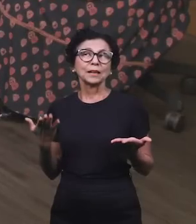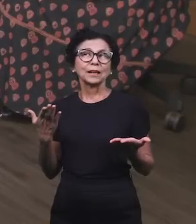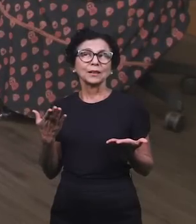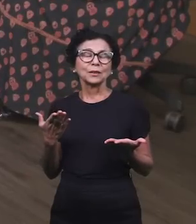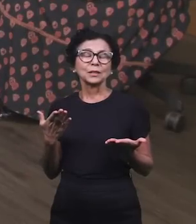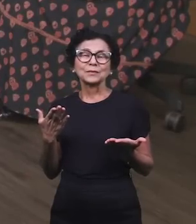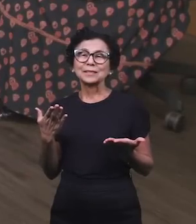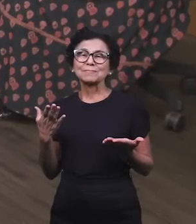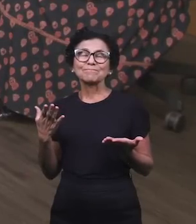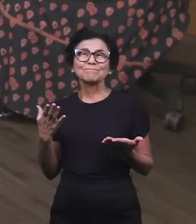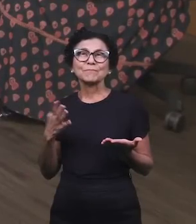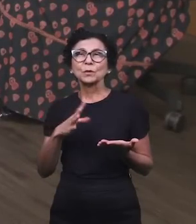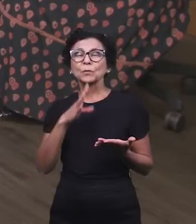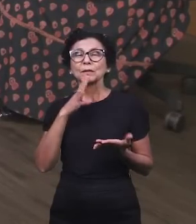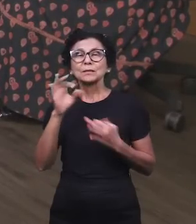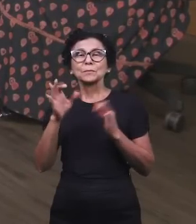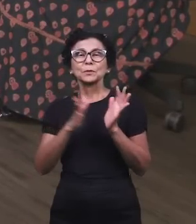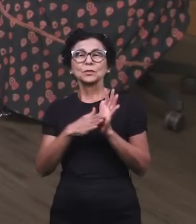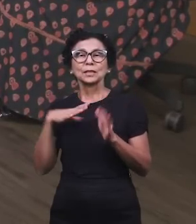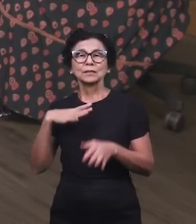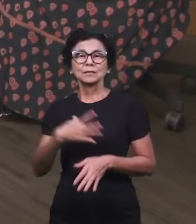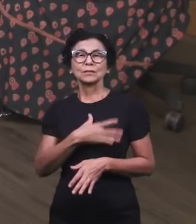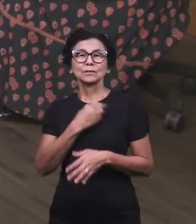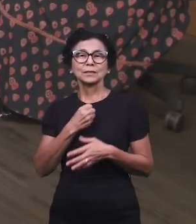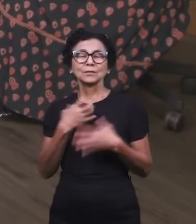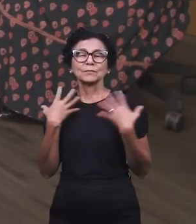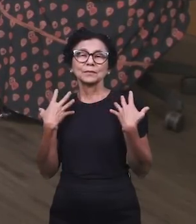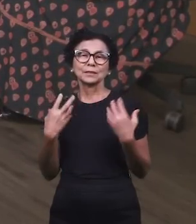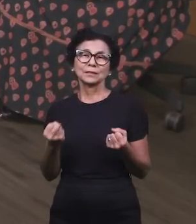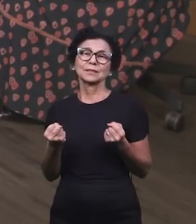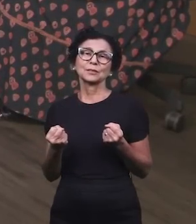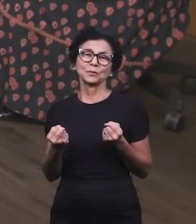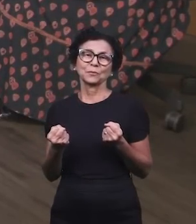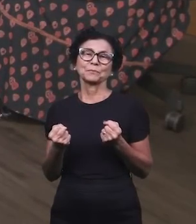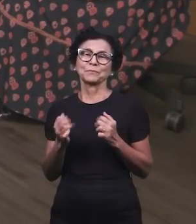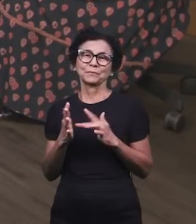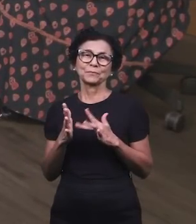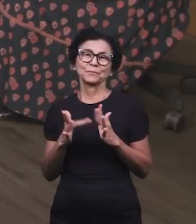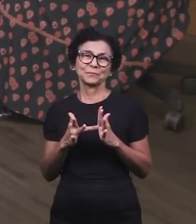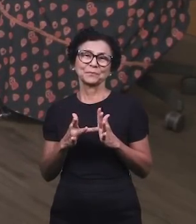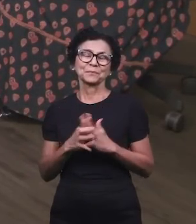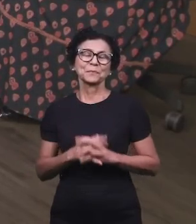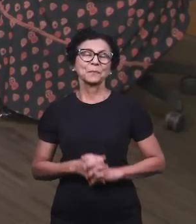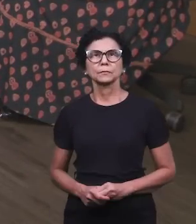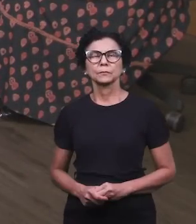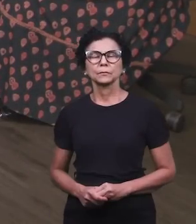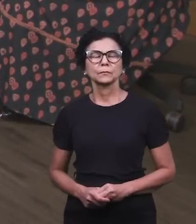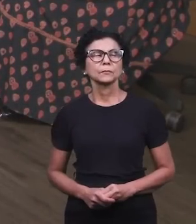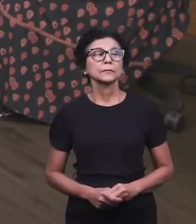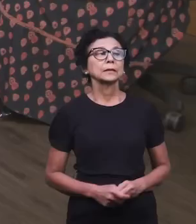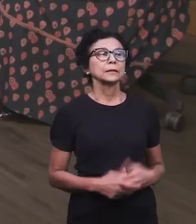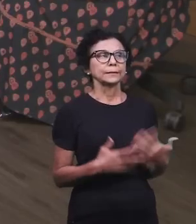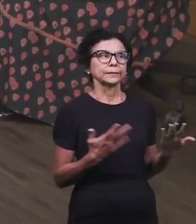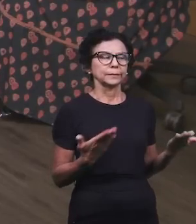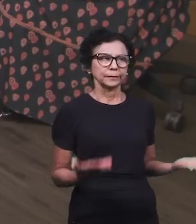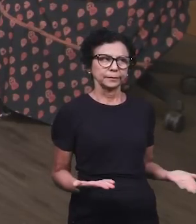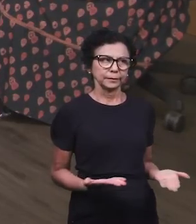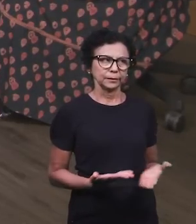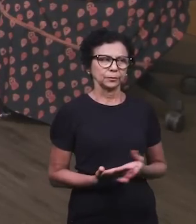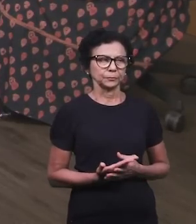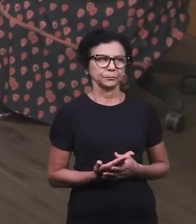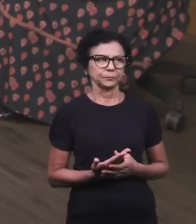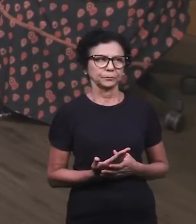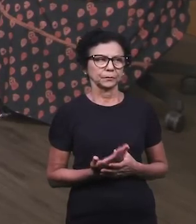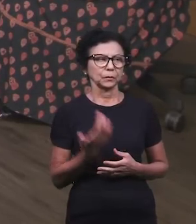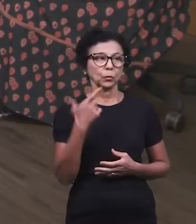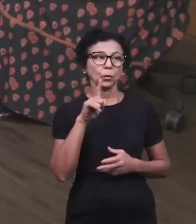da revelação de Jesus. Vamos entrar então aqui no outro assunto, já que você falou aí, continuando na alegria do